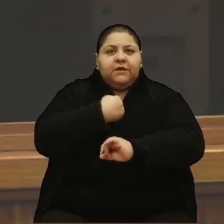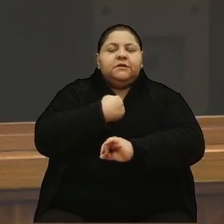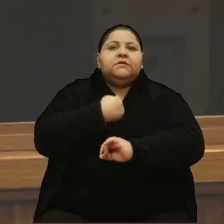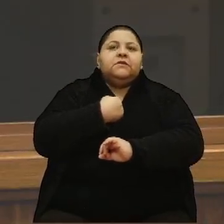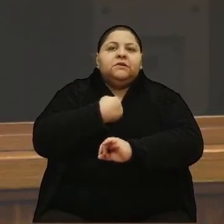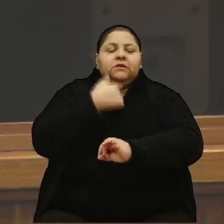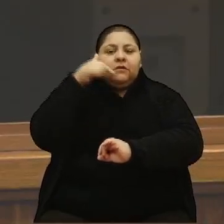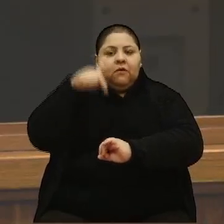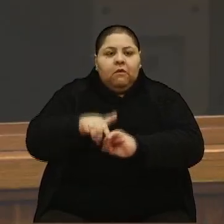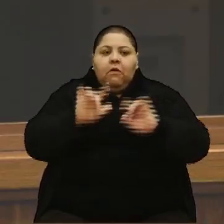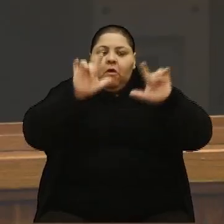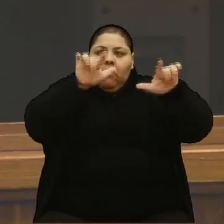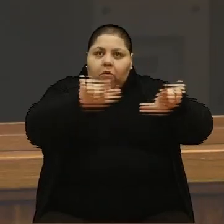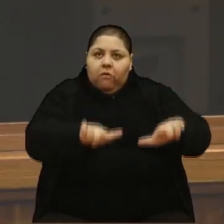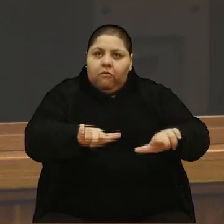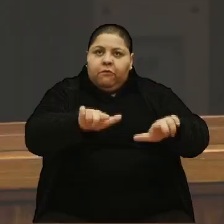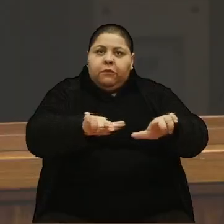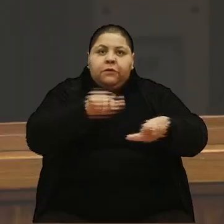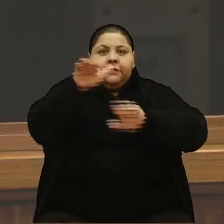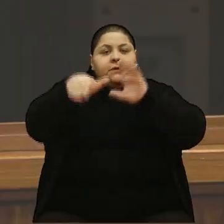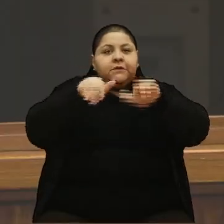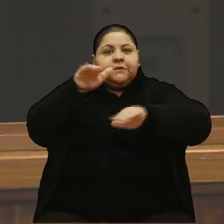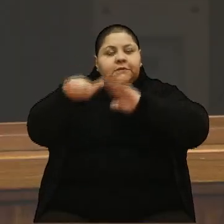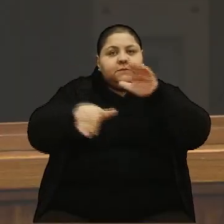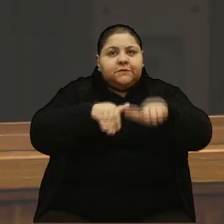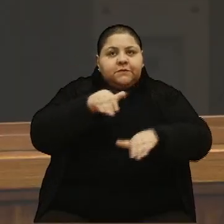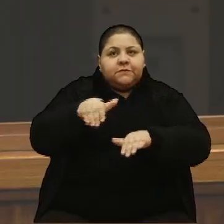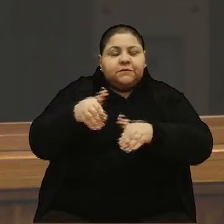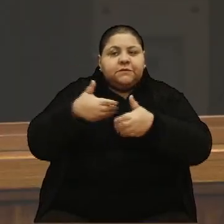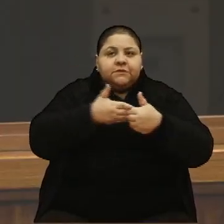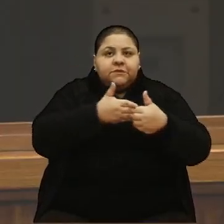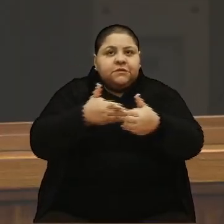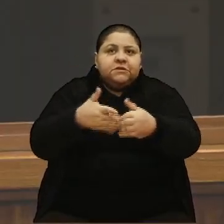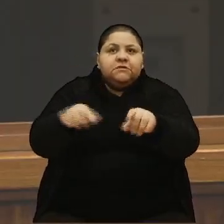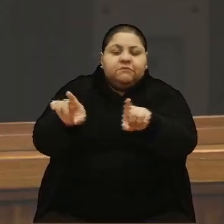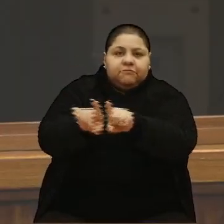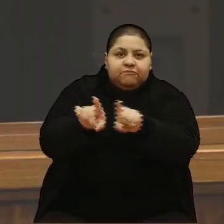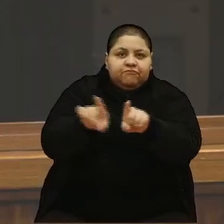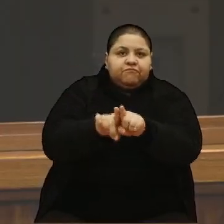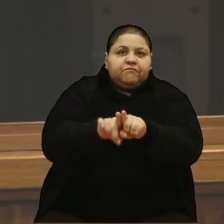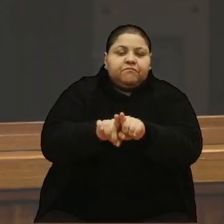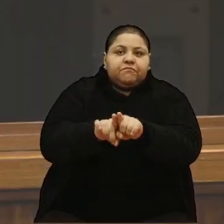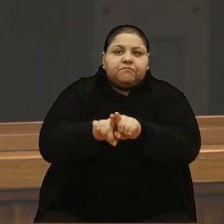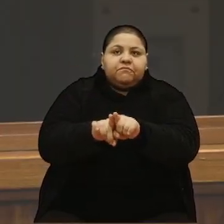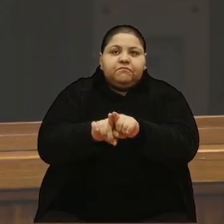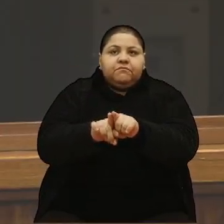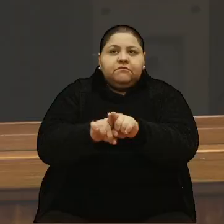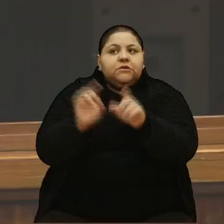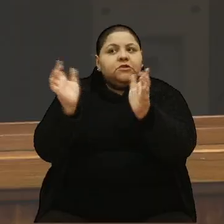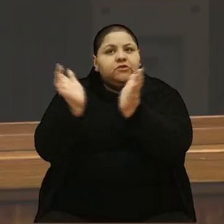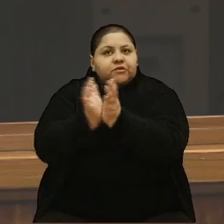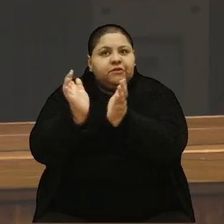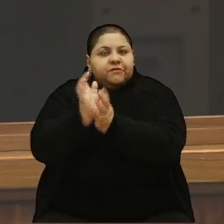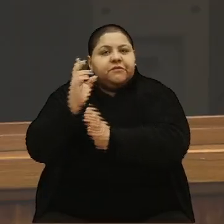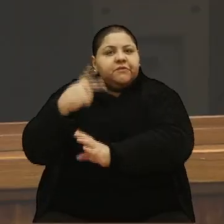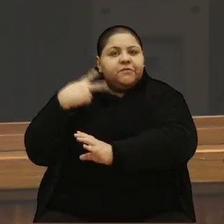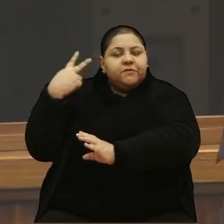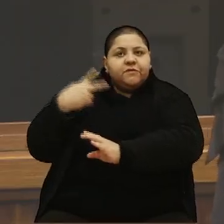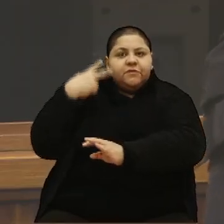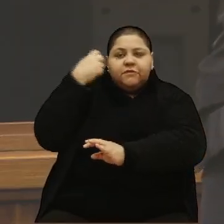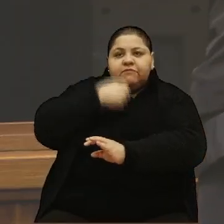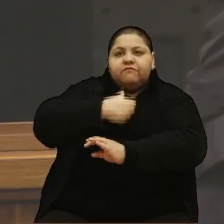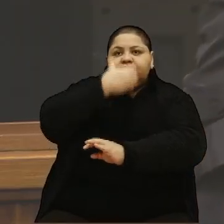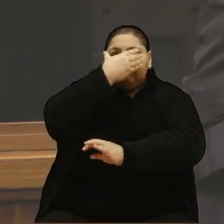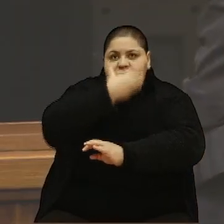esse espaço para convidar a quem está nos acompanhando e os nobres colegas, vereadores,